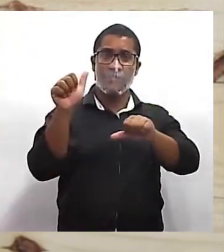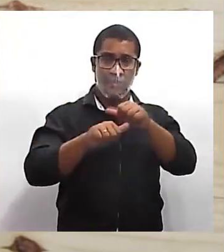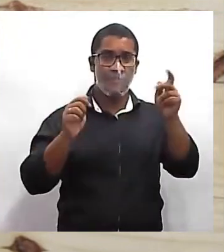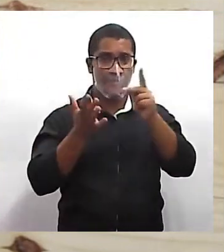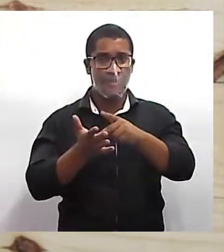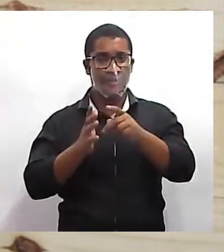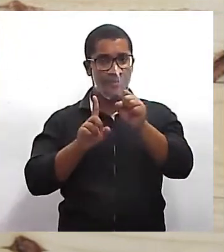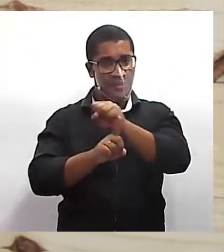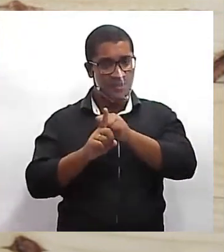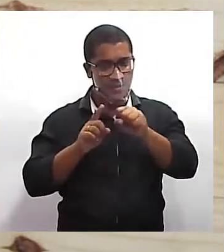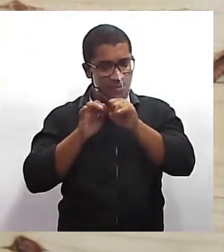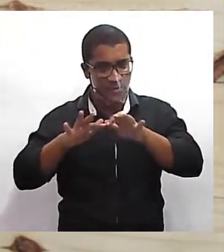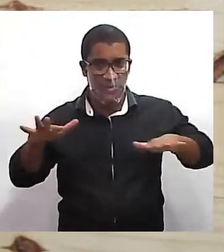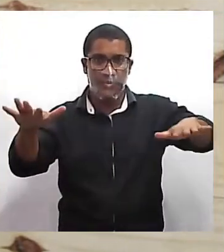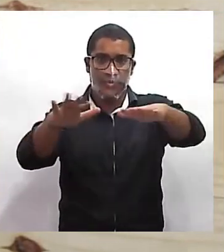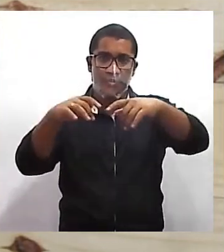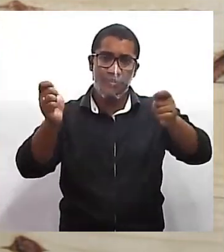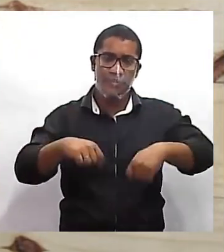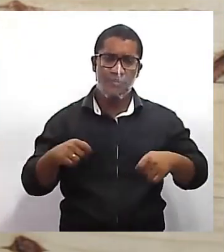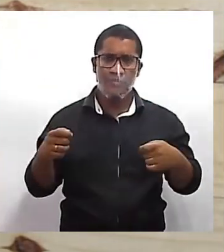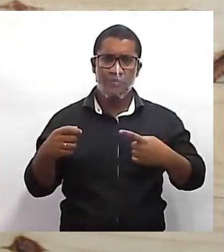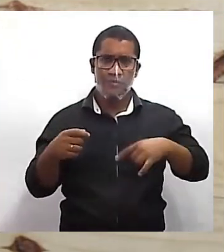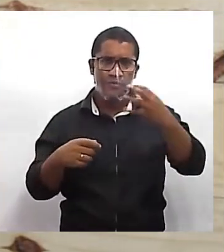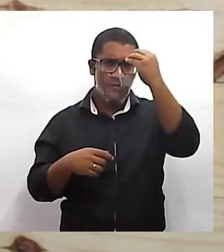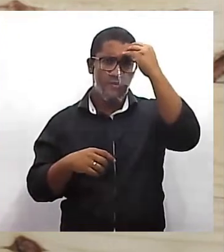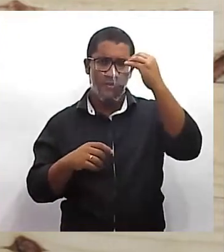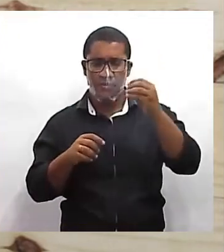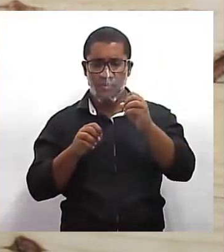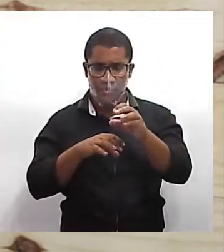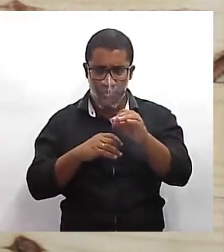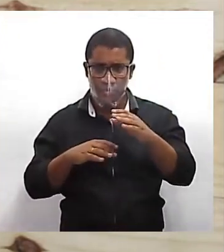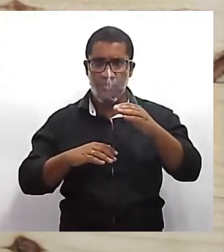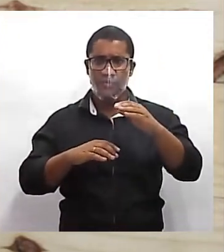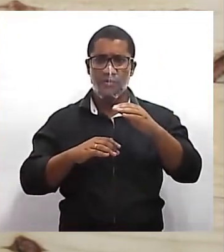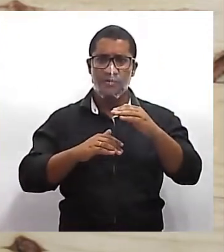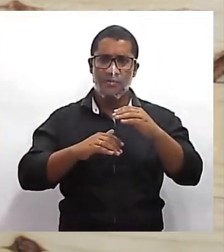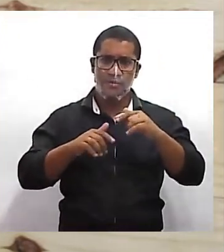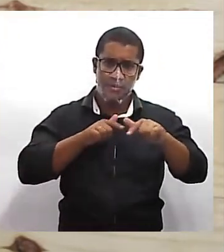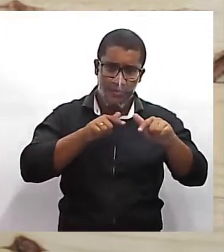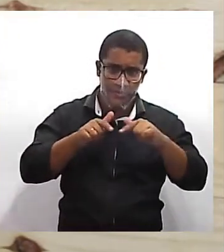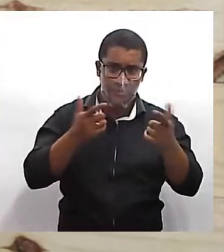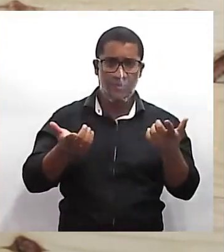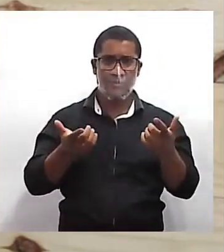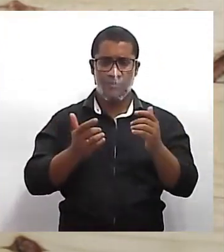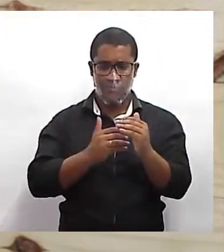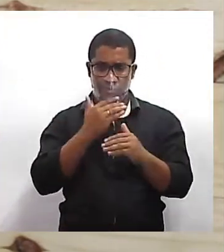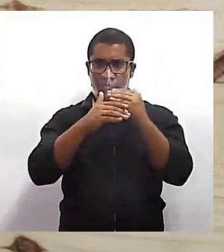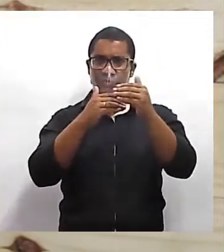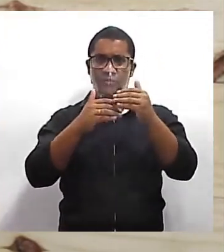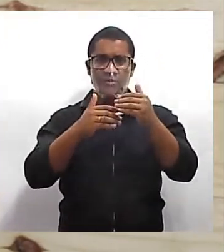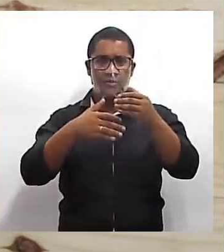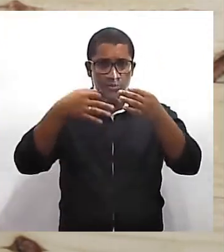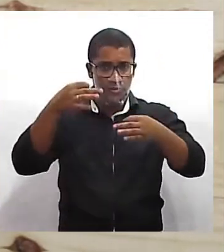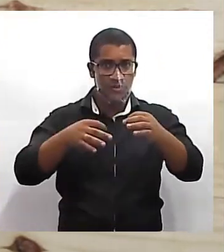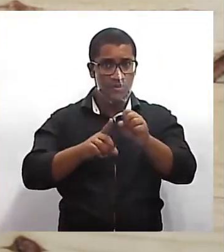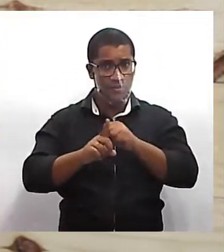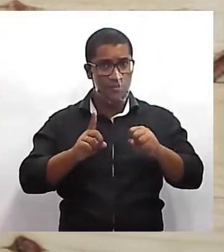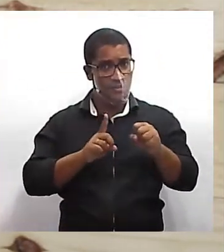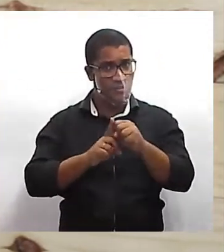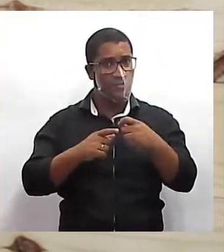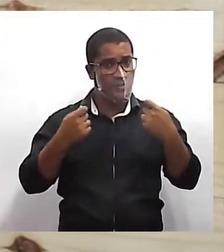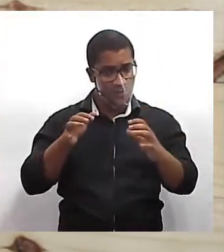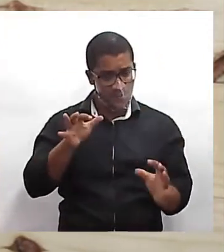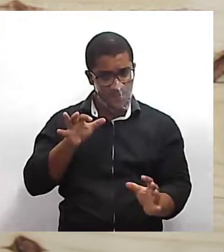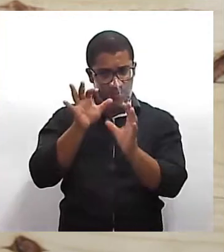muito importante ter em mente que educação, empregabilidade, desenvolvimento e justiça social são termos que devem